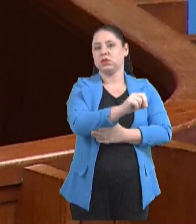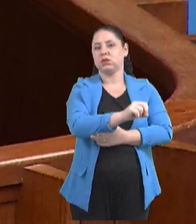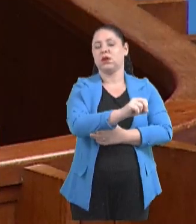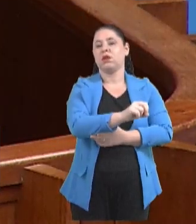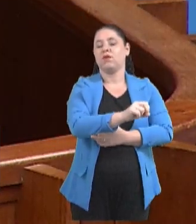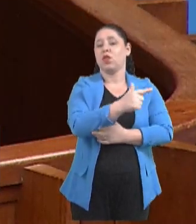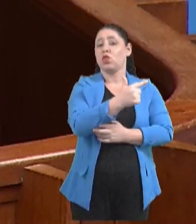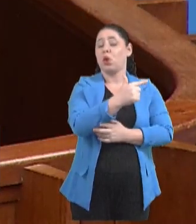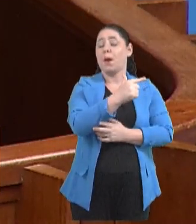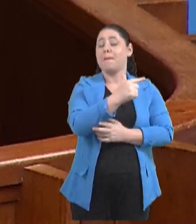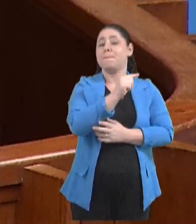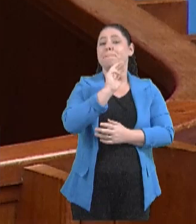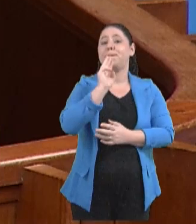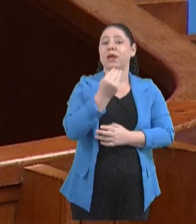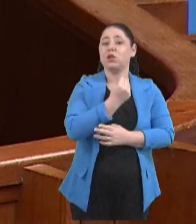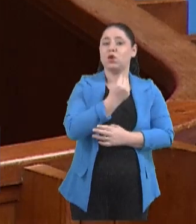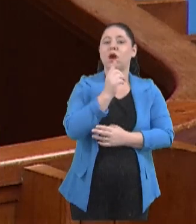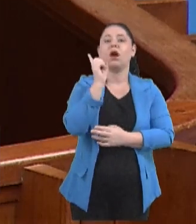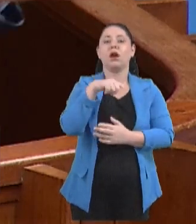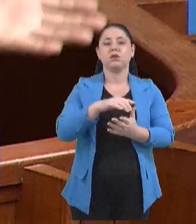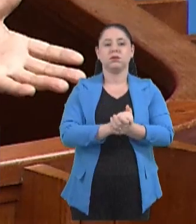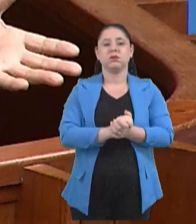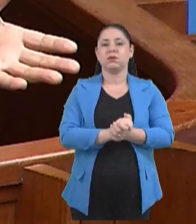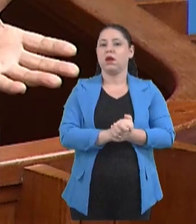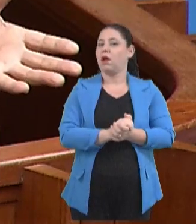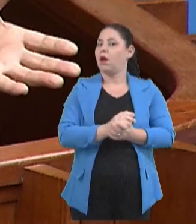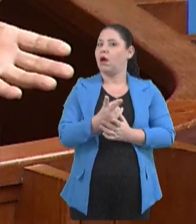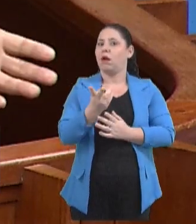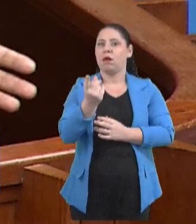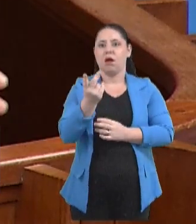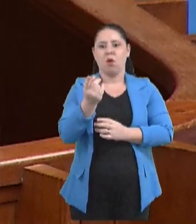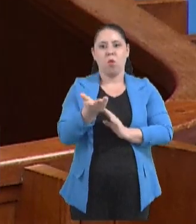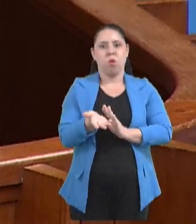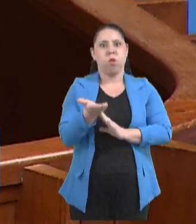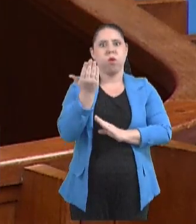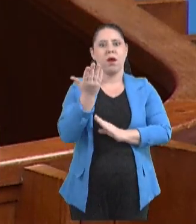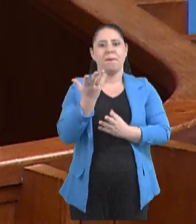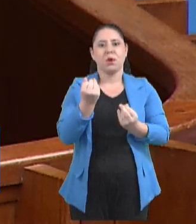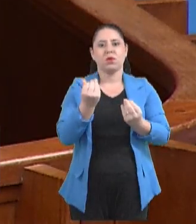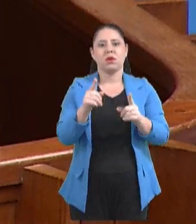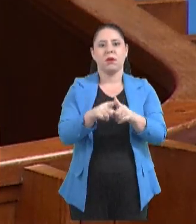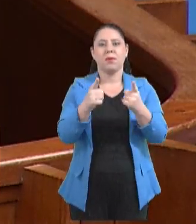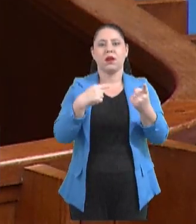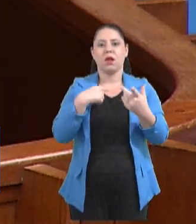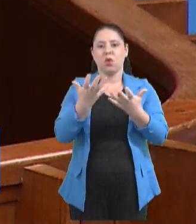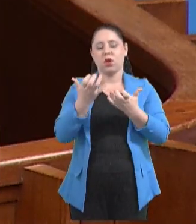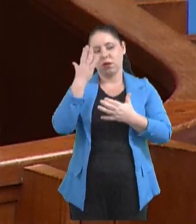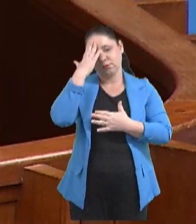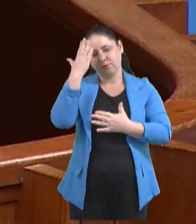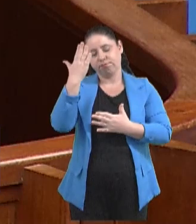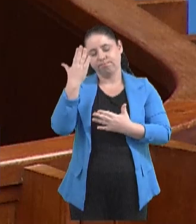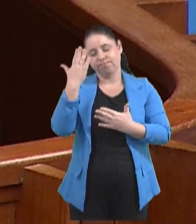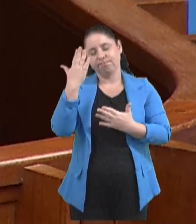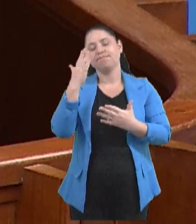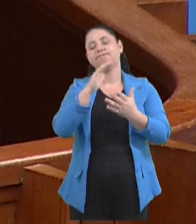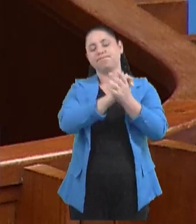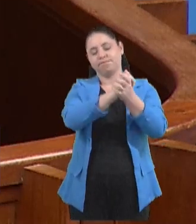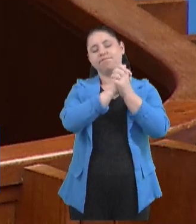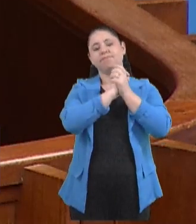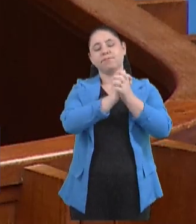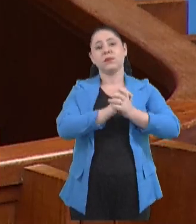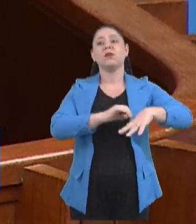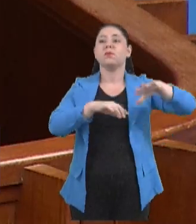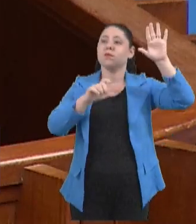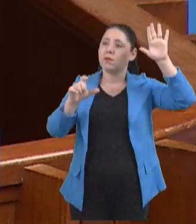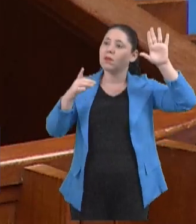para 2 milhões. É muito dinheiro, certo? Então, eu quero parabenizar o serviço da Polícia Federal. Concede uma